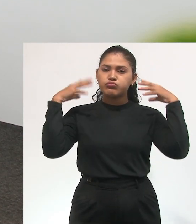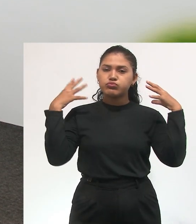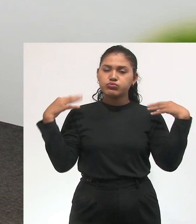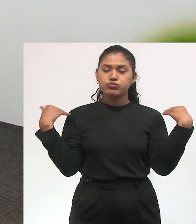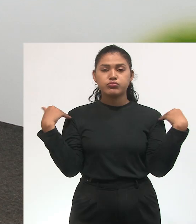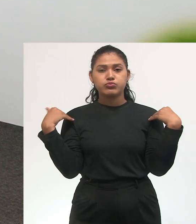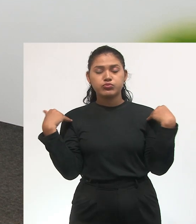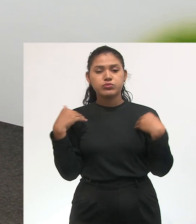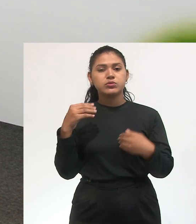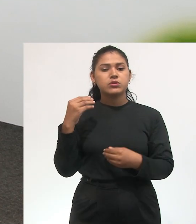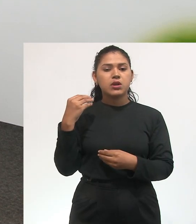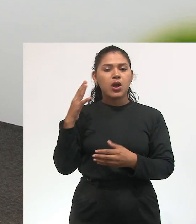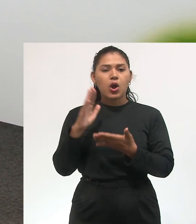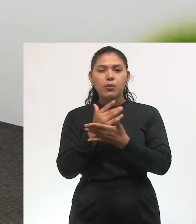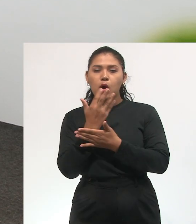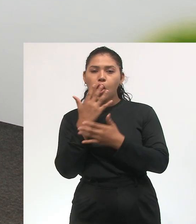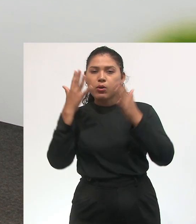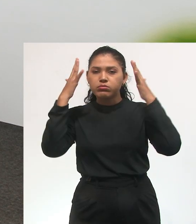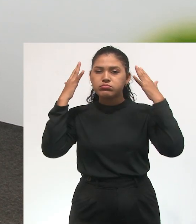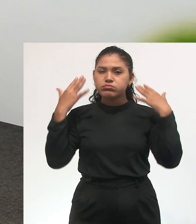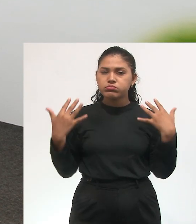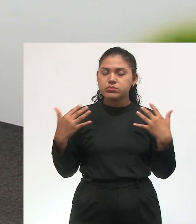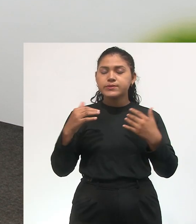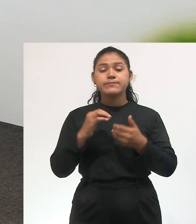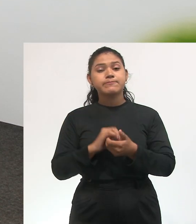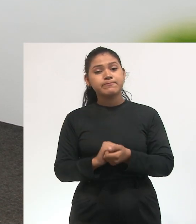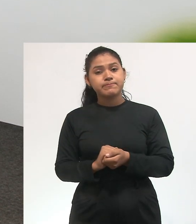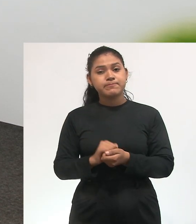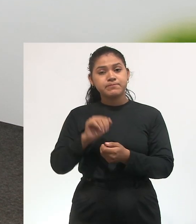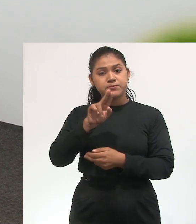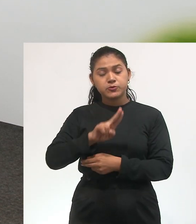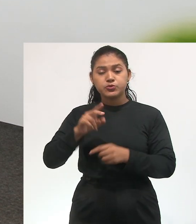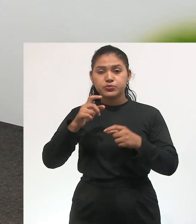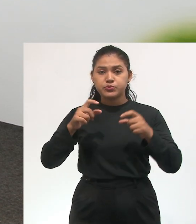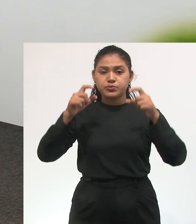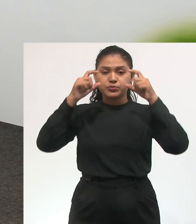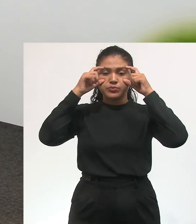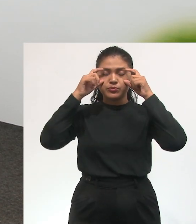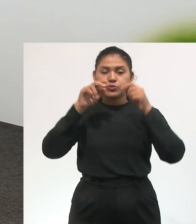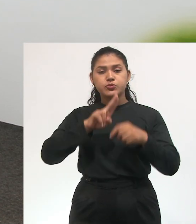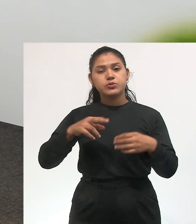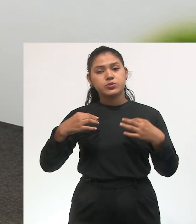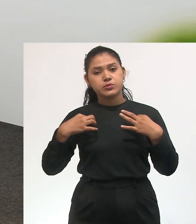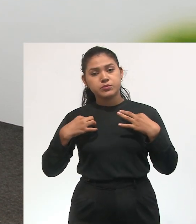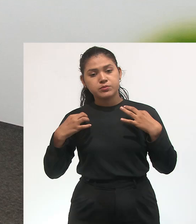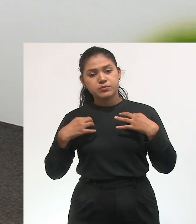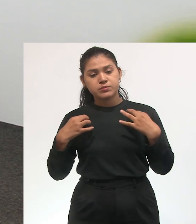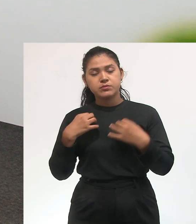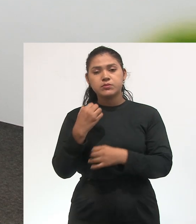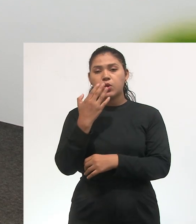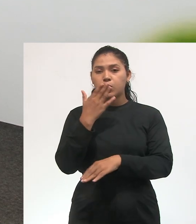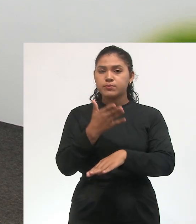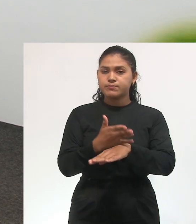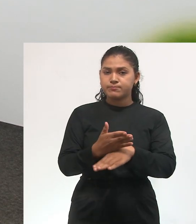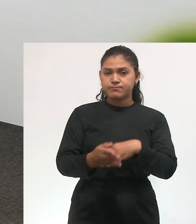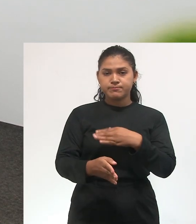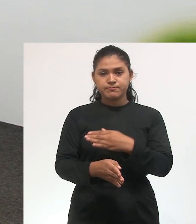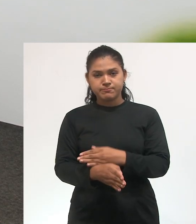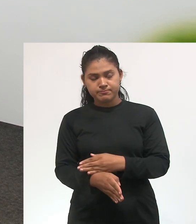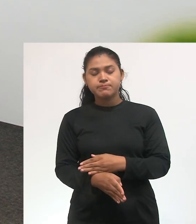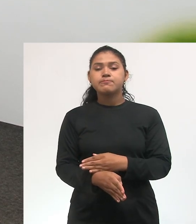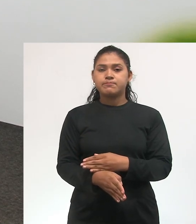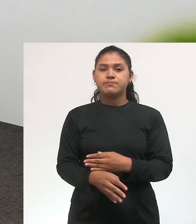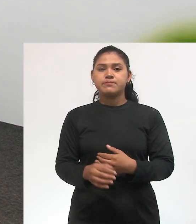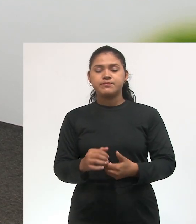altura do ombro, com algumas mechas, faço uso de óculos, estou vestida numa blusa de